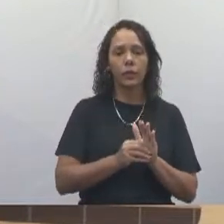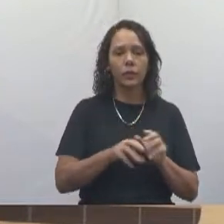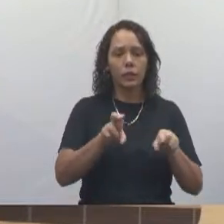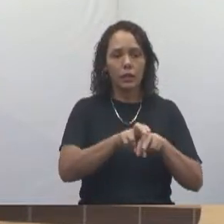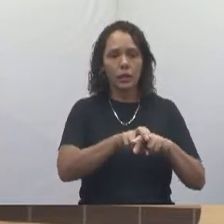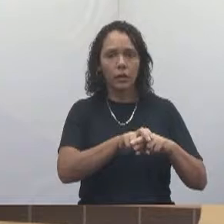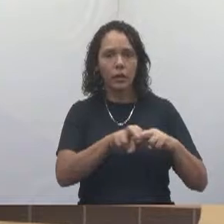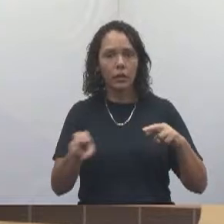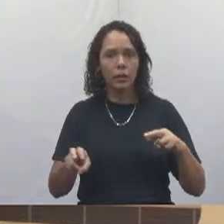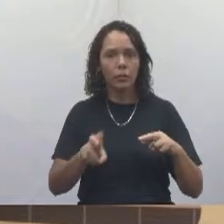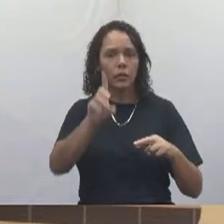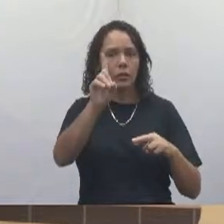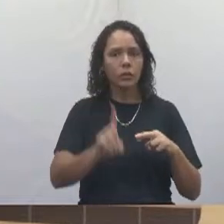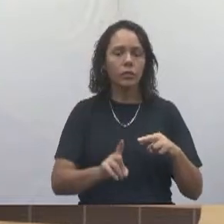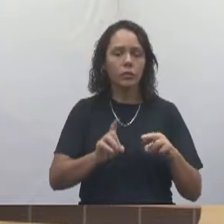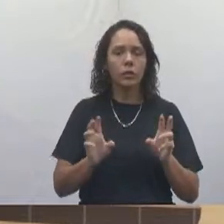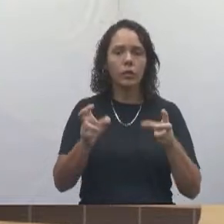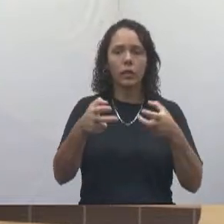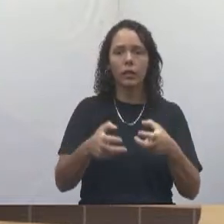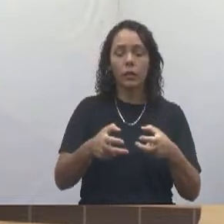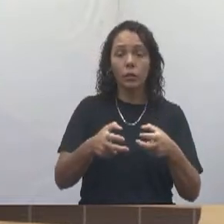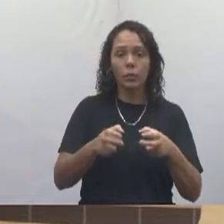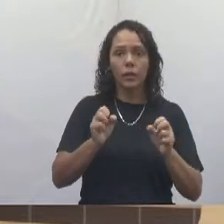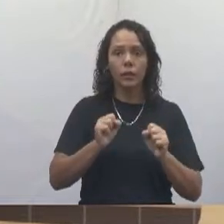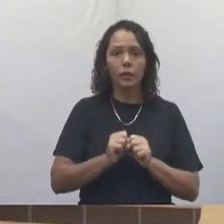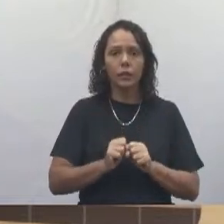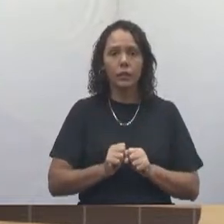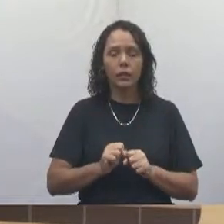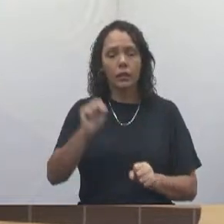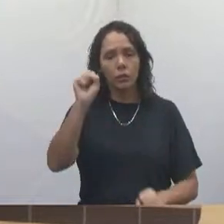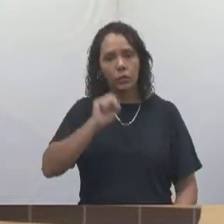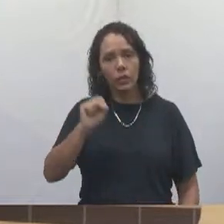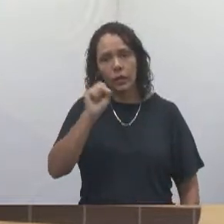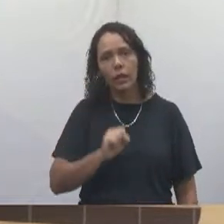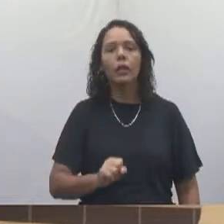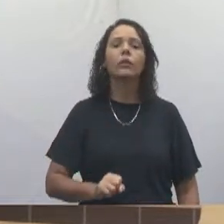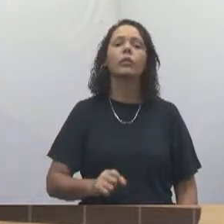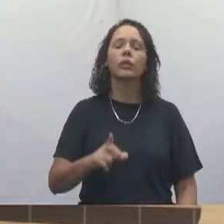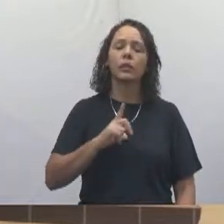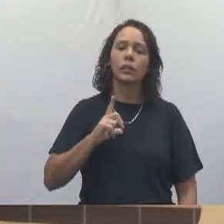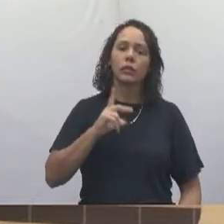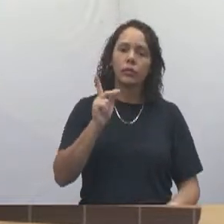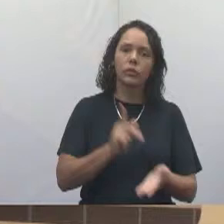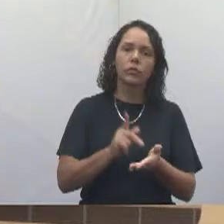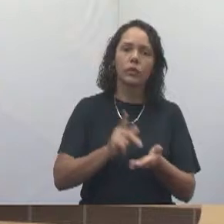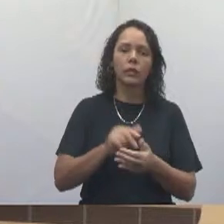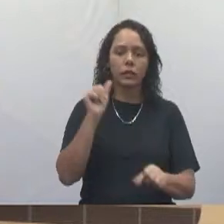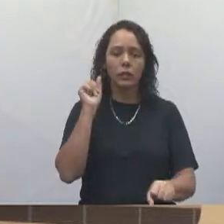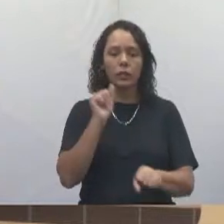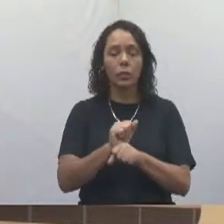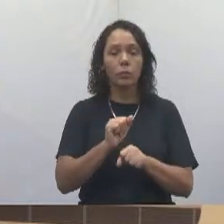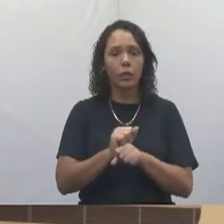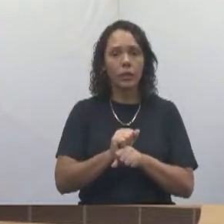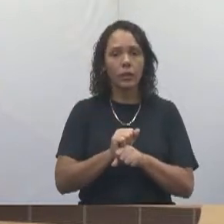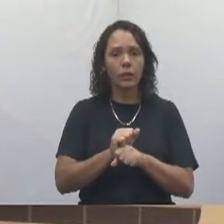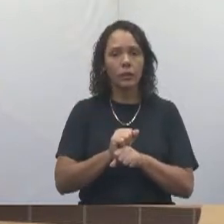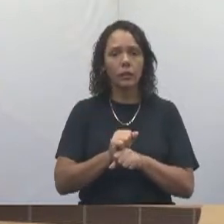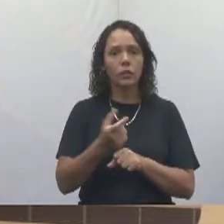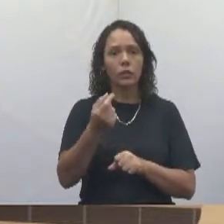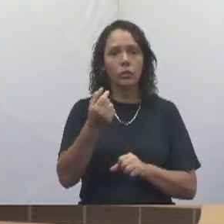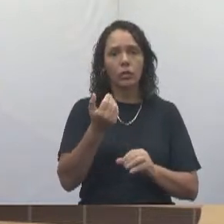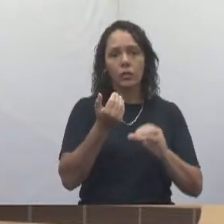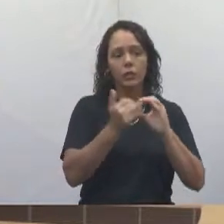Câmara e da mesa diretora do Senado, houve de fato o congelamento do repasse automático de saúde e educação